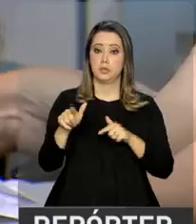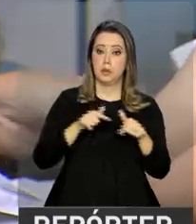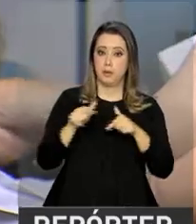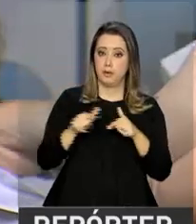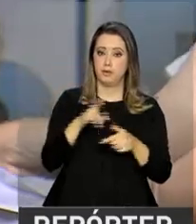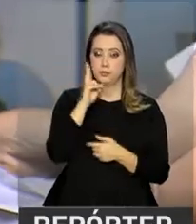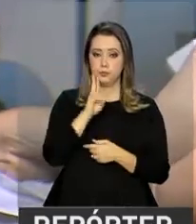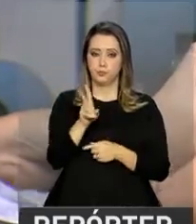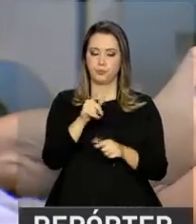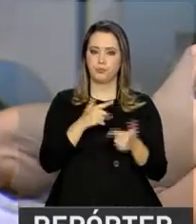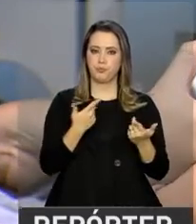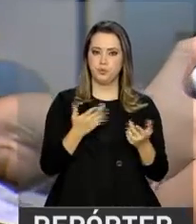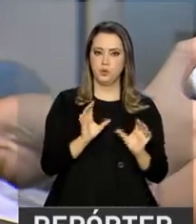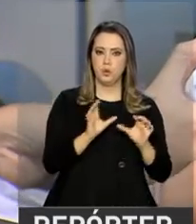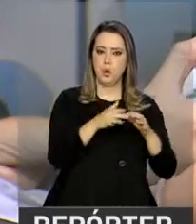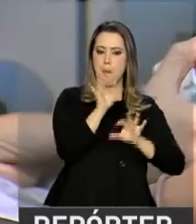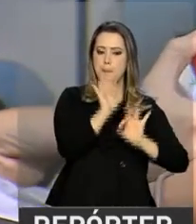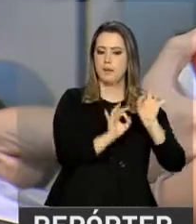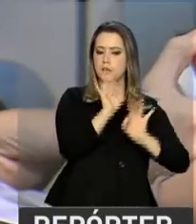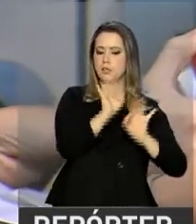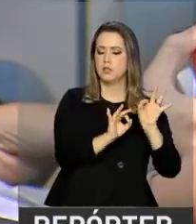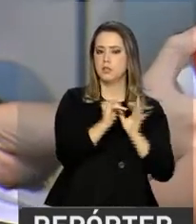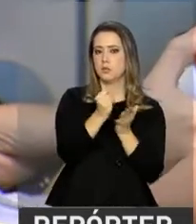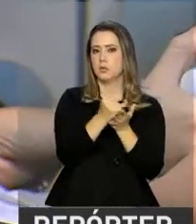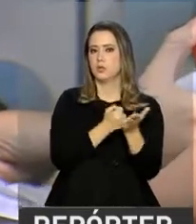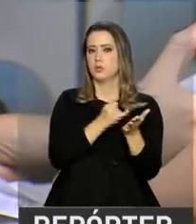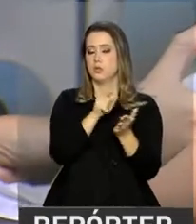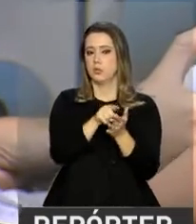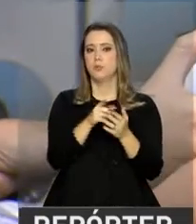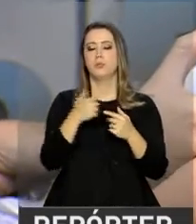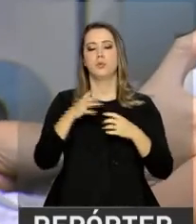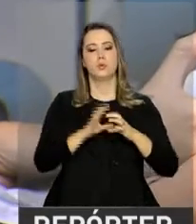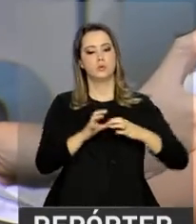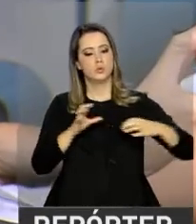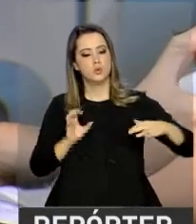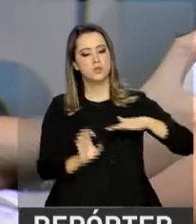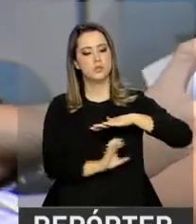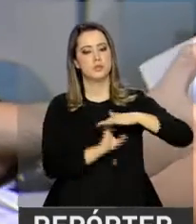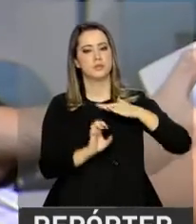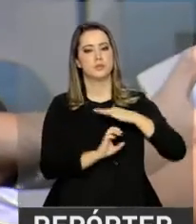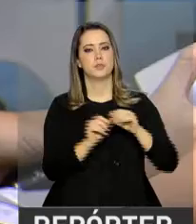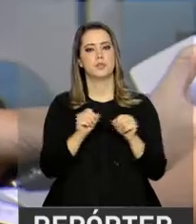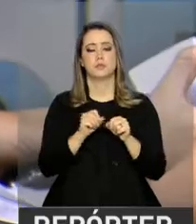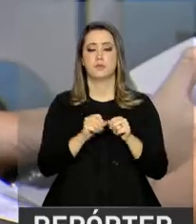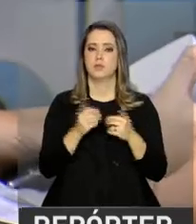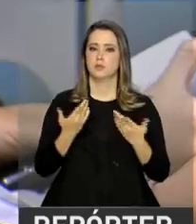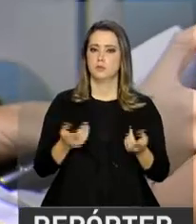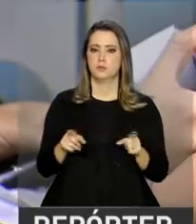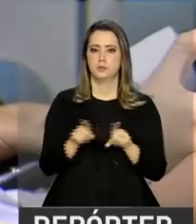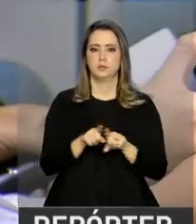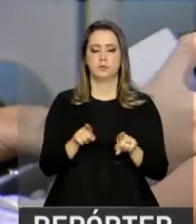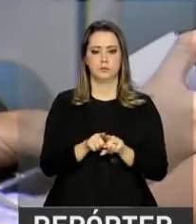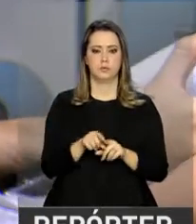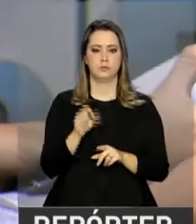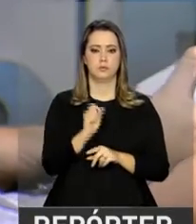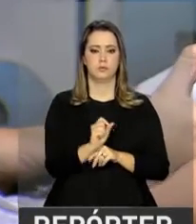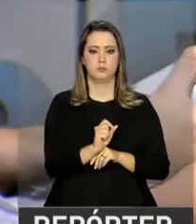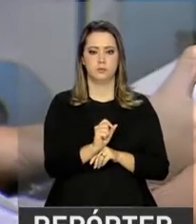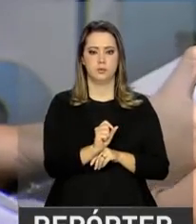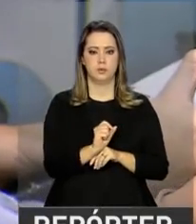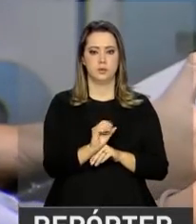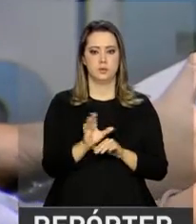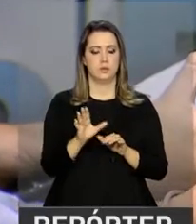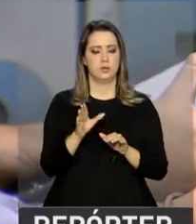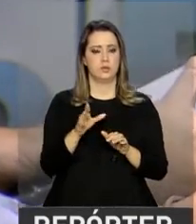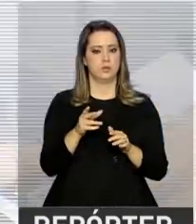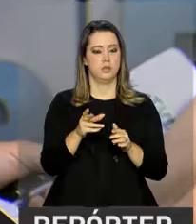o sistema de planejamento tributário abusivo que são praticados pelas grandes empresas né e também os com a sonegação na